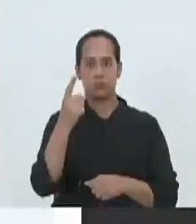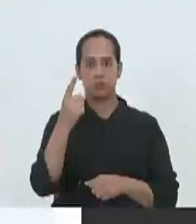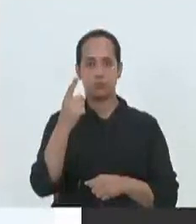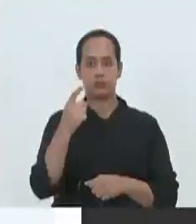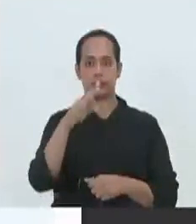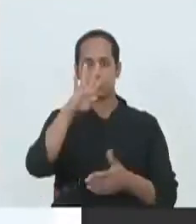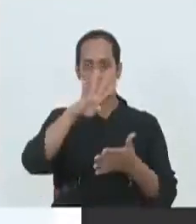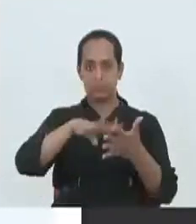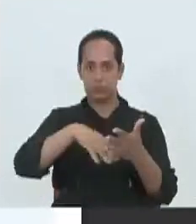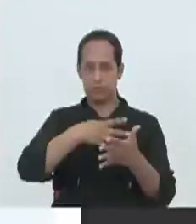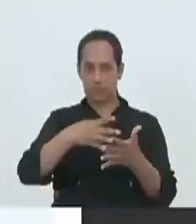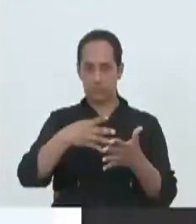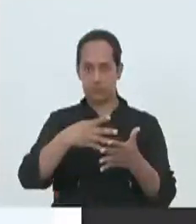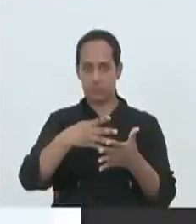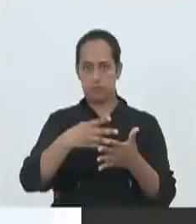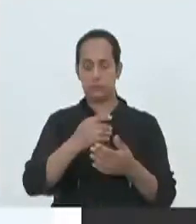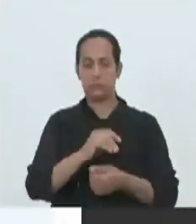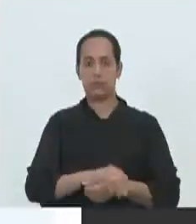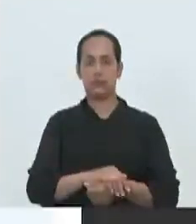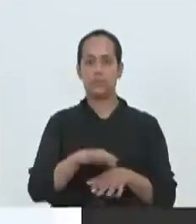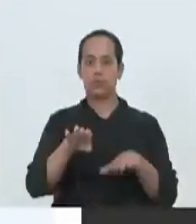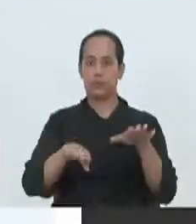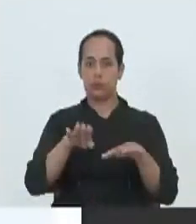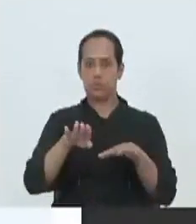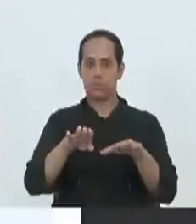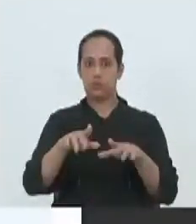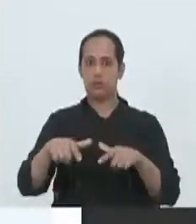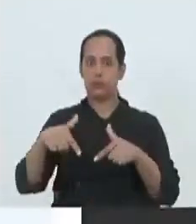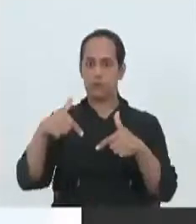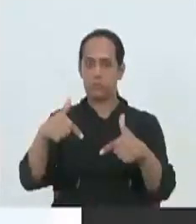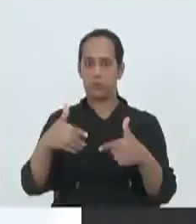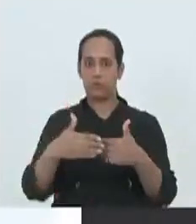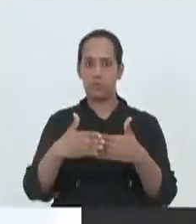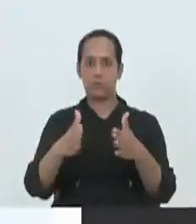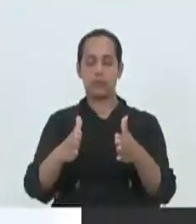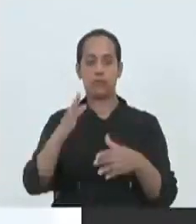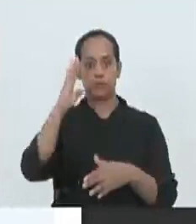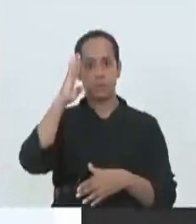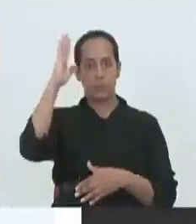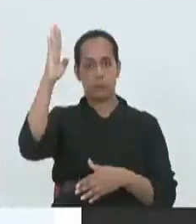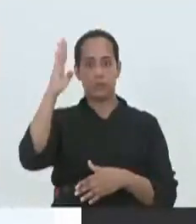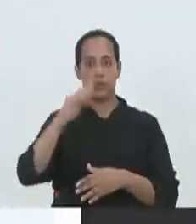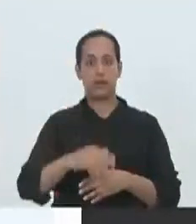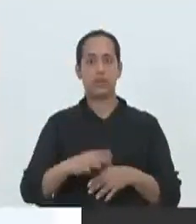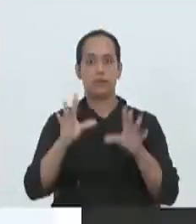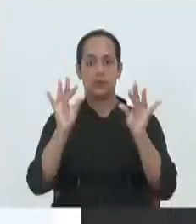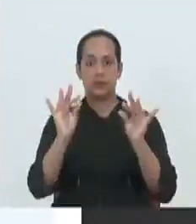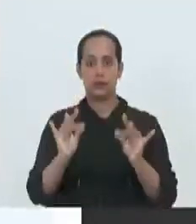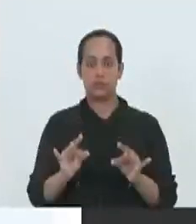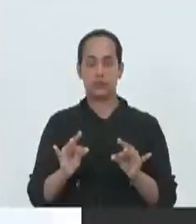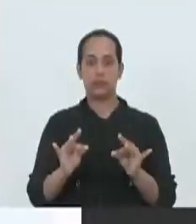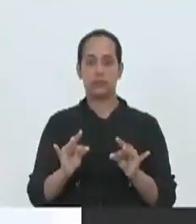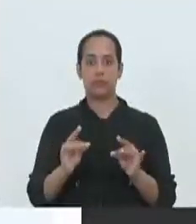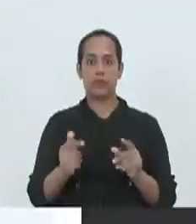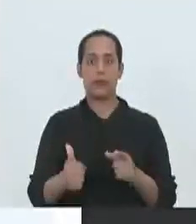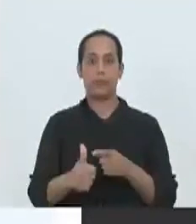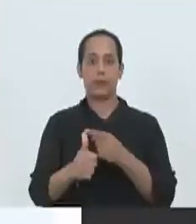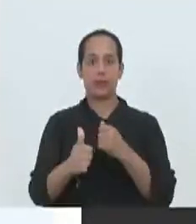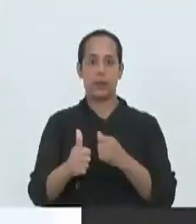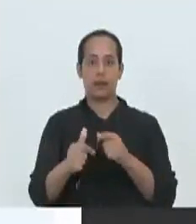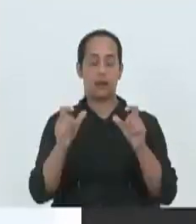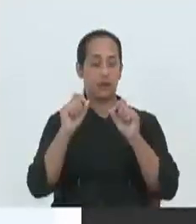comparando exercícios mas agora abrindo as principais rubricas a gente vai ver a primeira delas a que mais chama